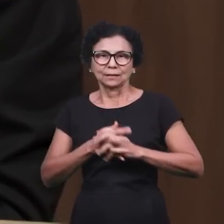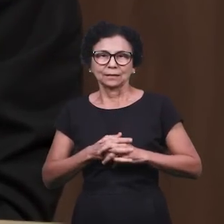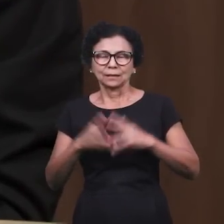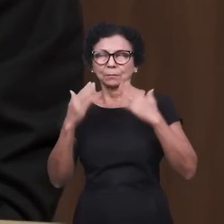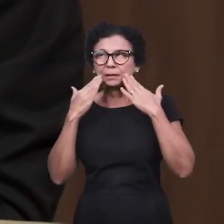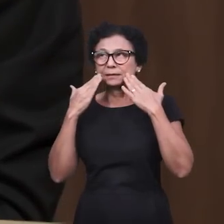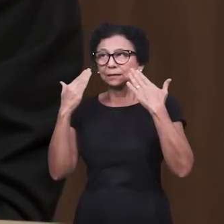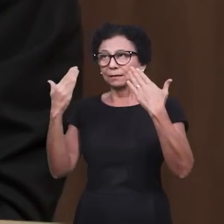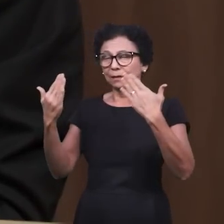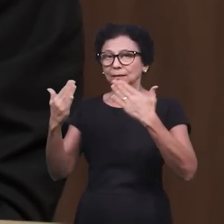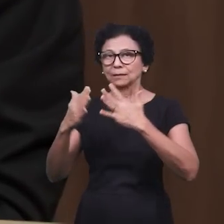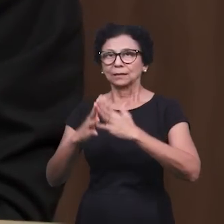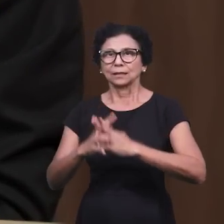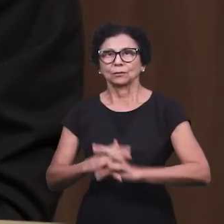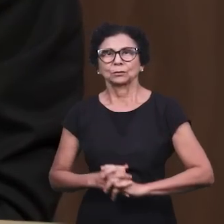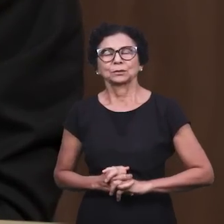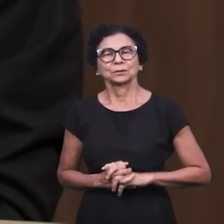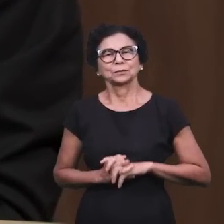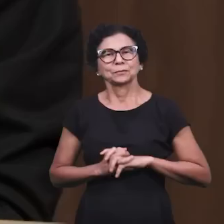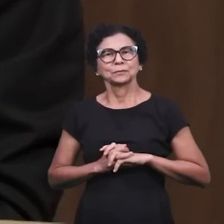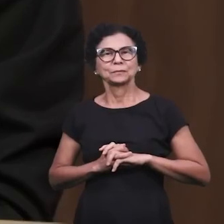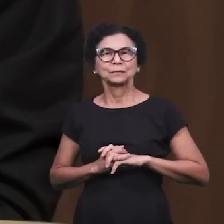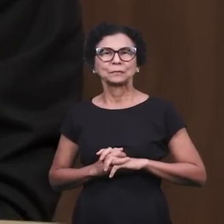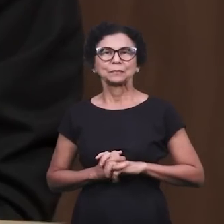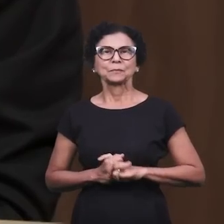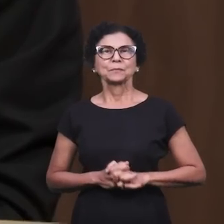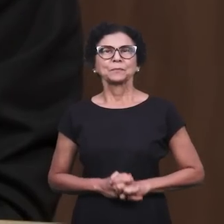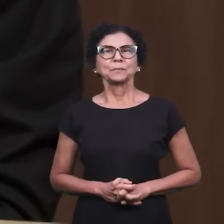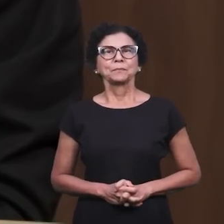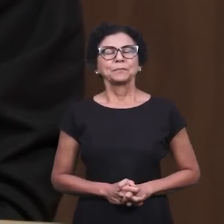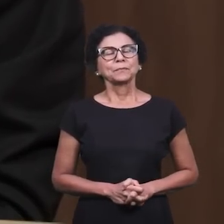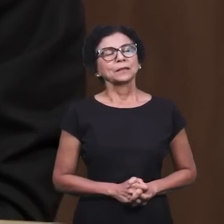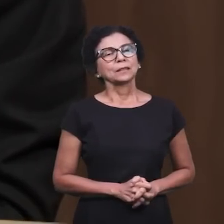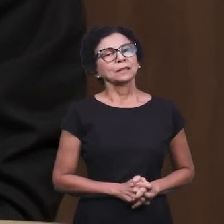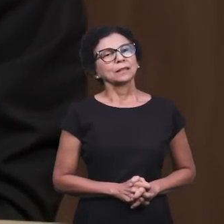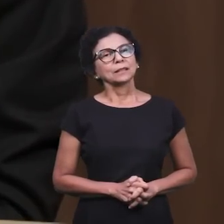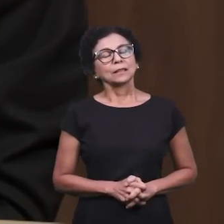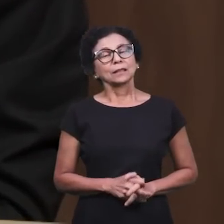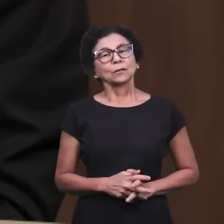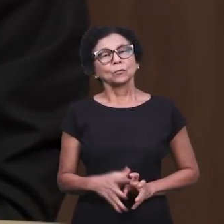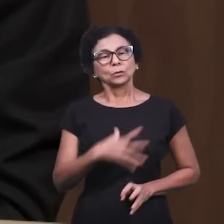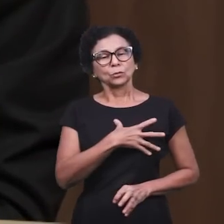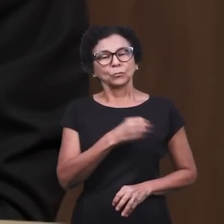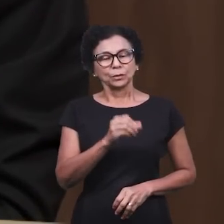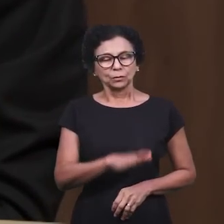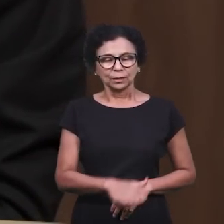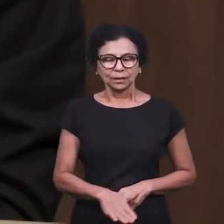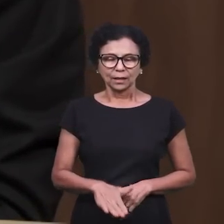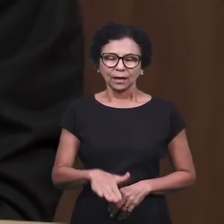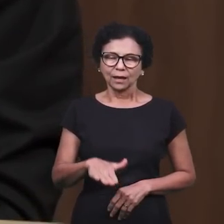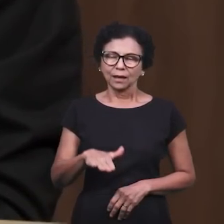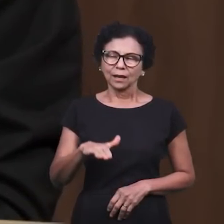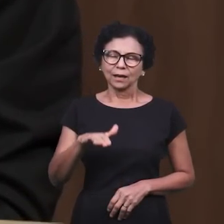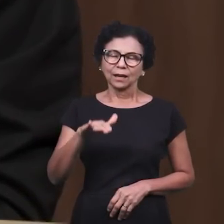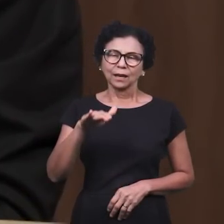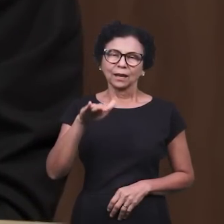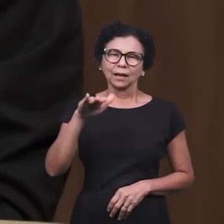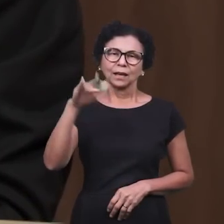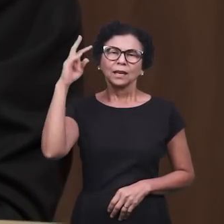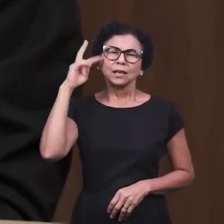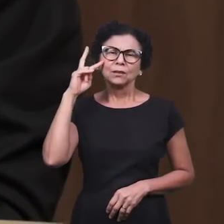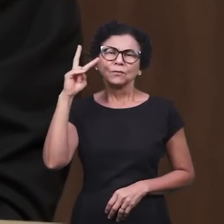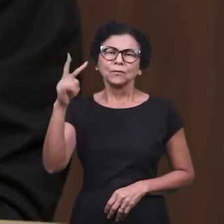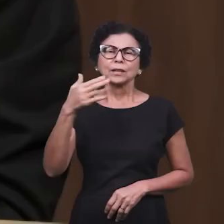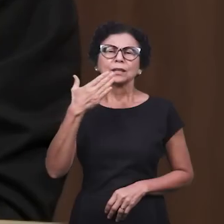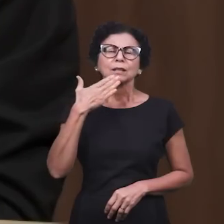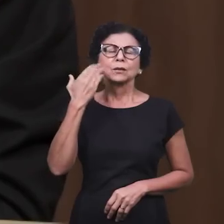Muito bom. crescerem vendo que o pai amava a mãe deles. Isso faz um bem, isso vai refletir tanto quando ele for marido,